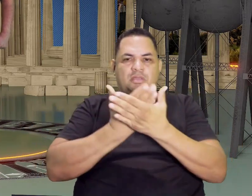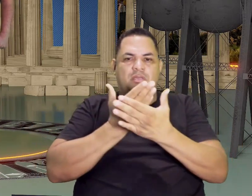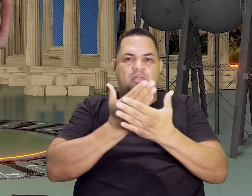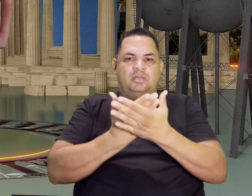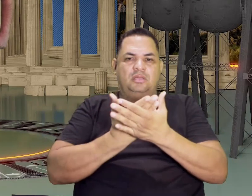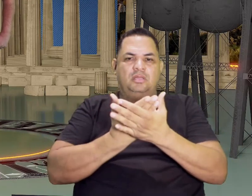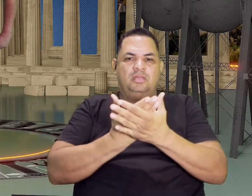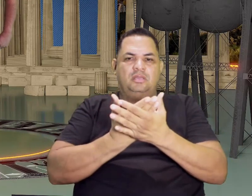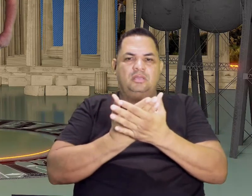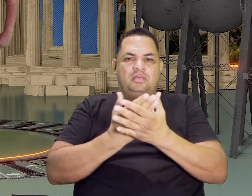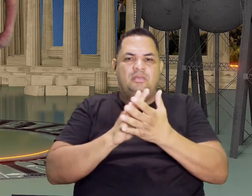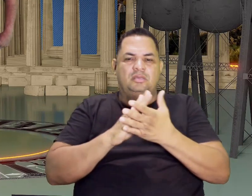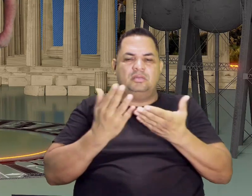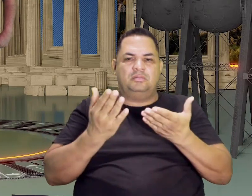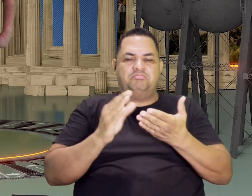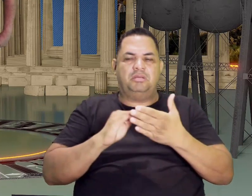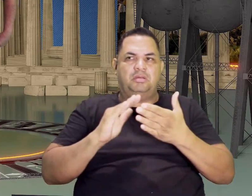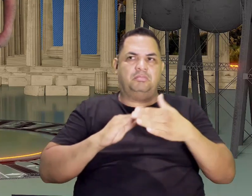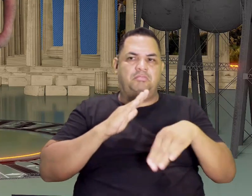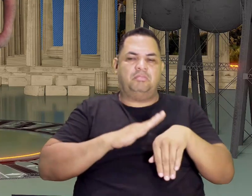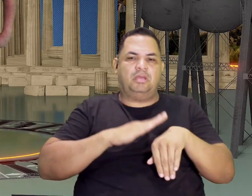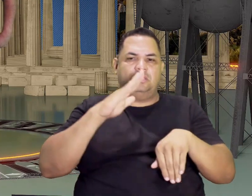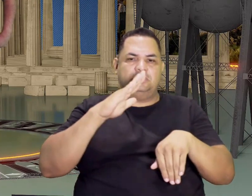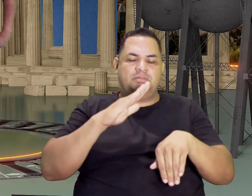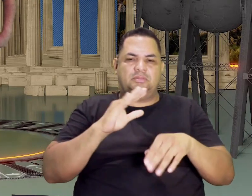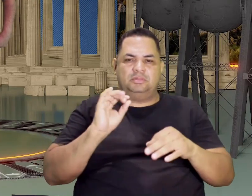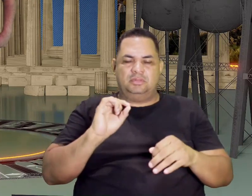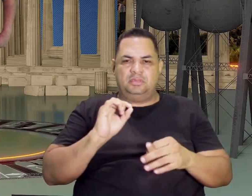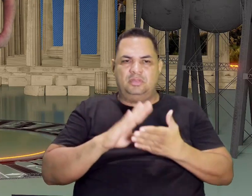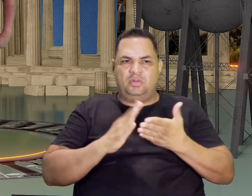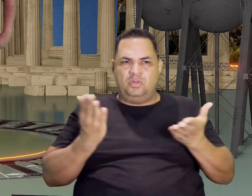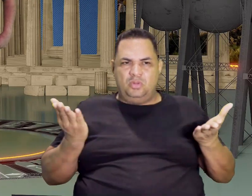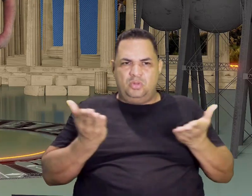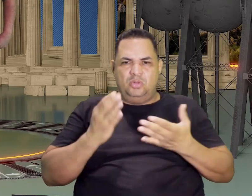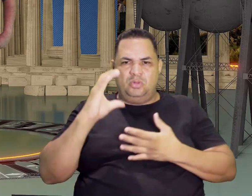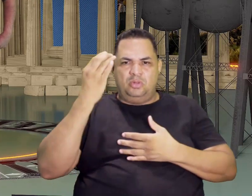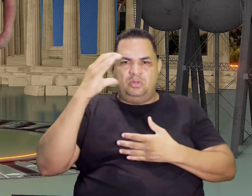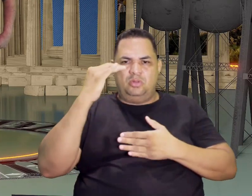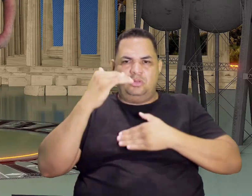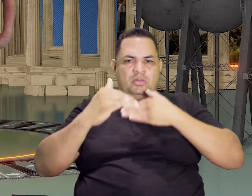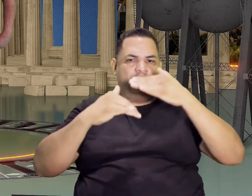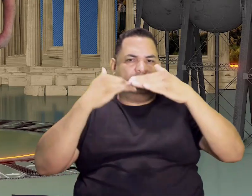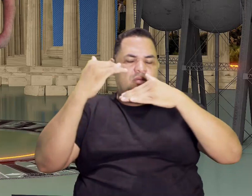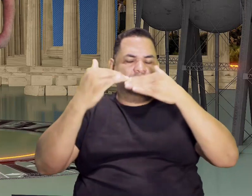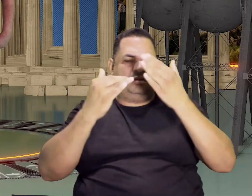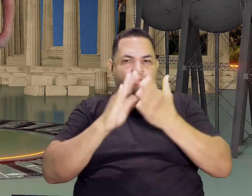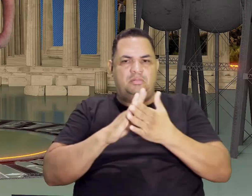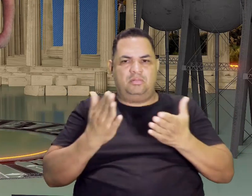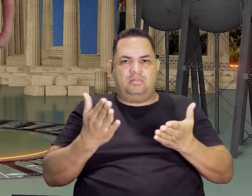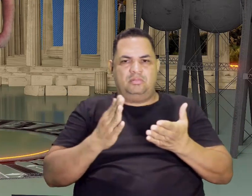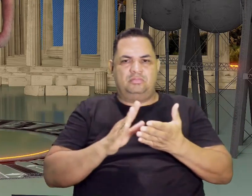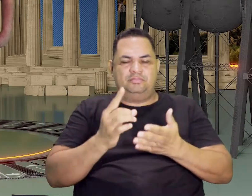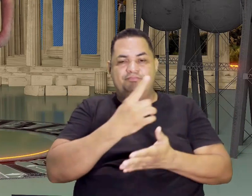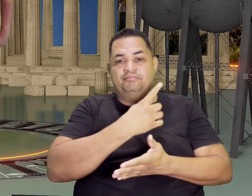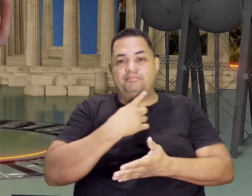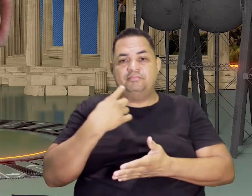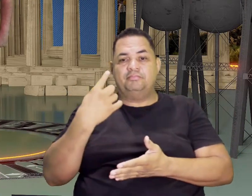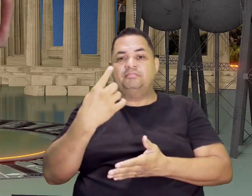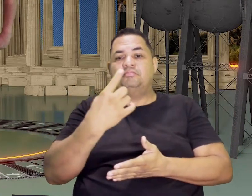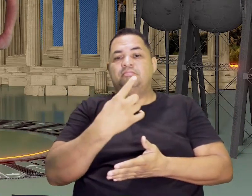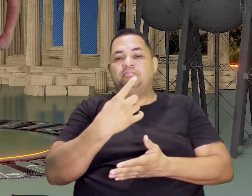sobre algumas coisas a mais, tá? Hoje a ciência ela já avançou muito, né? Inclusive nós